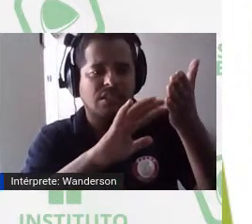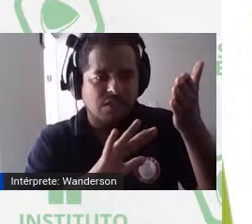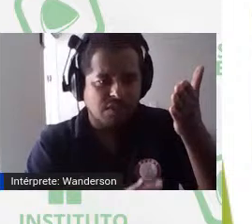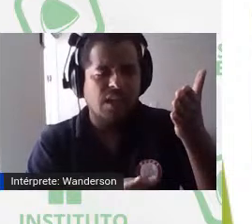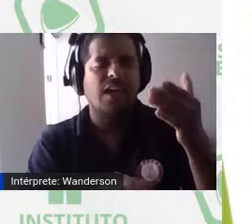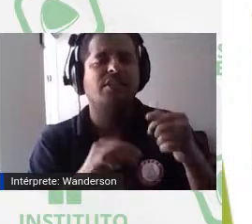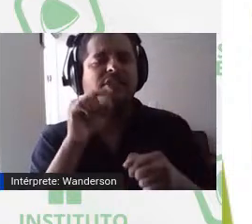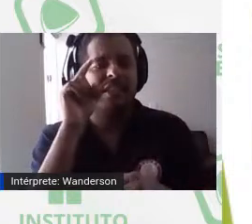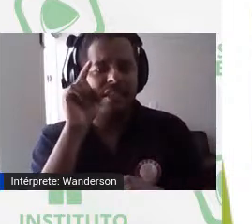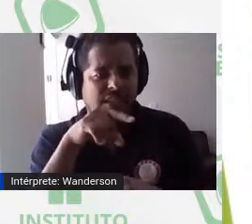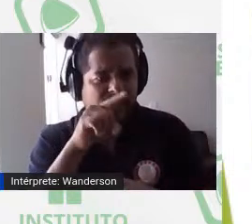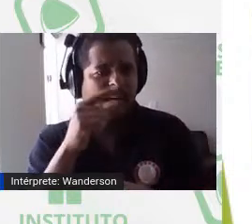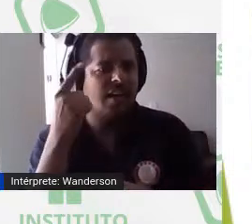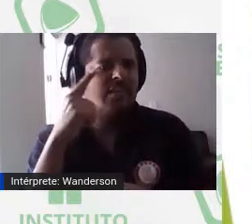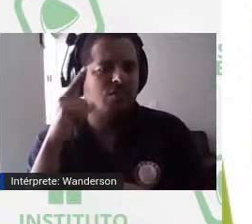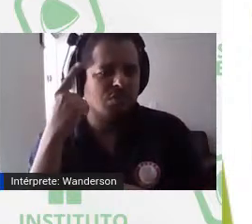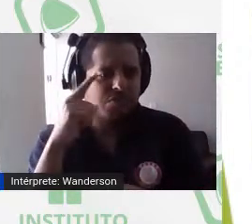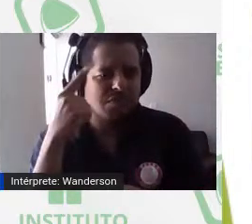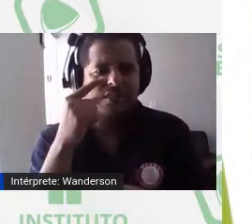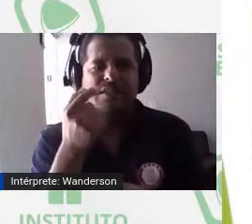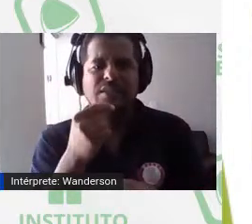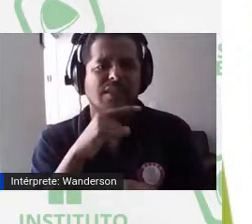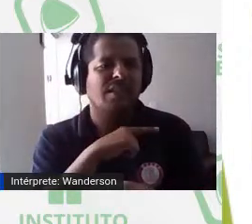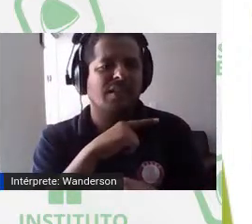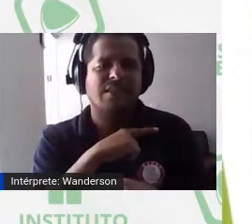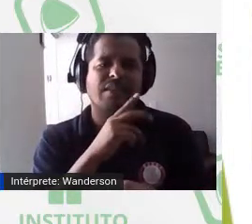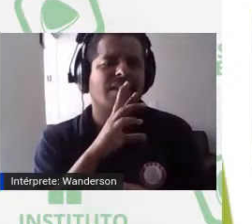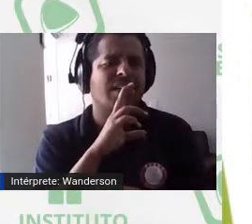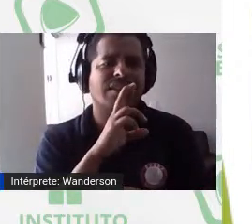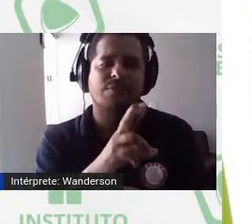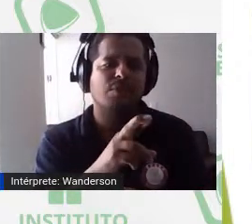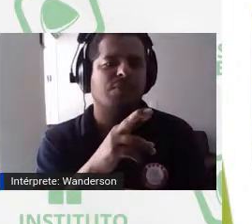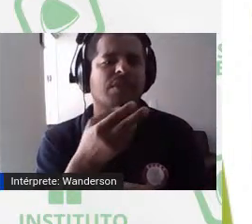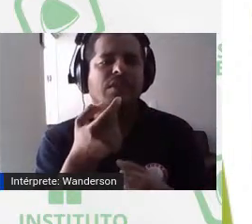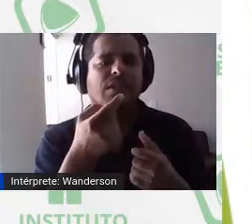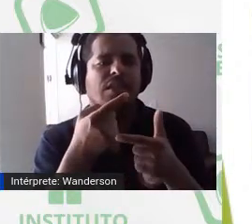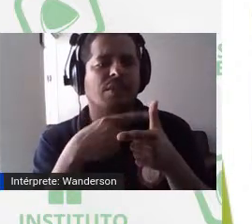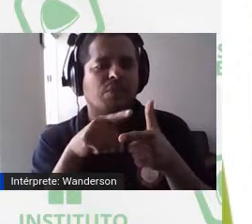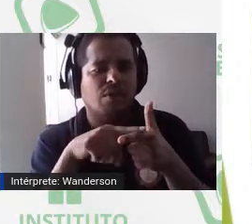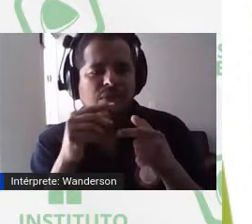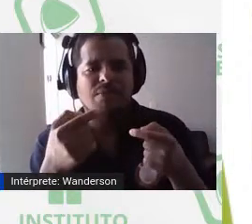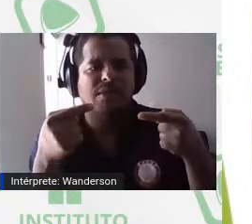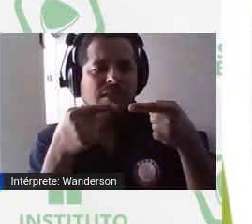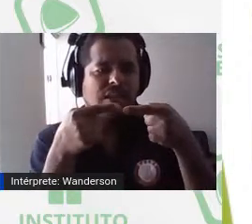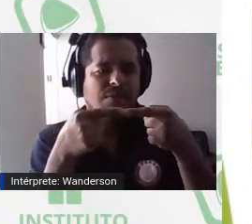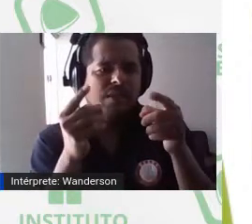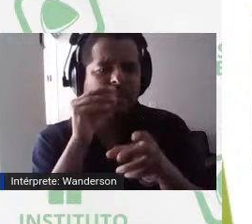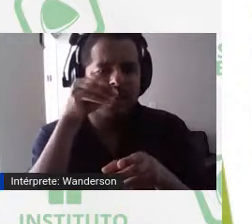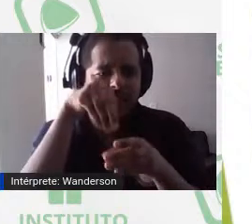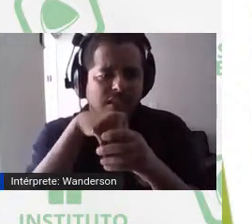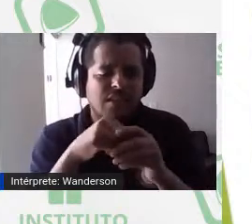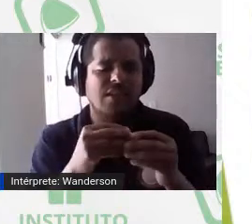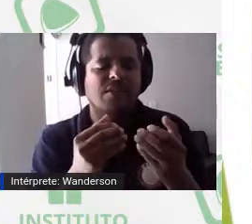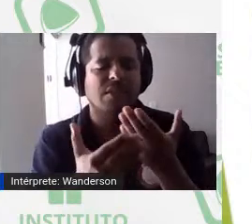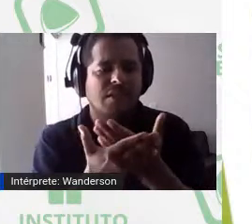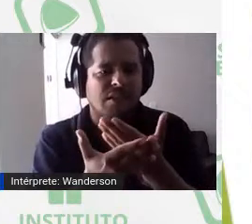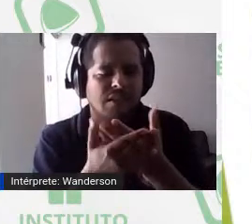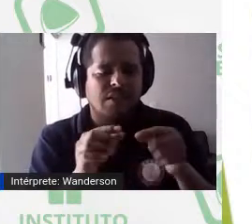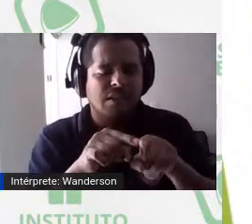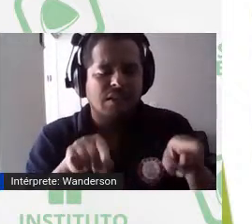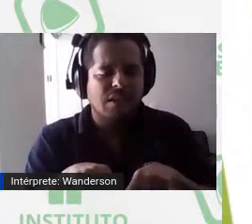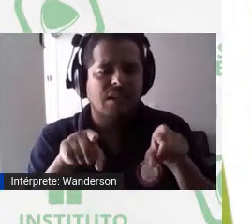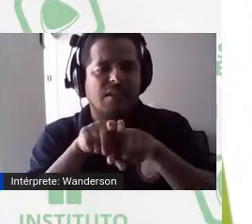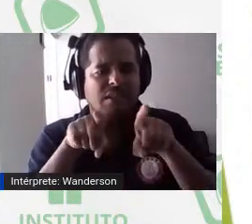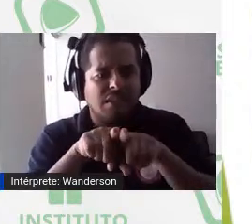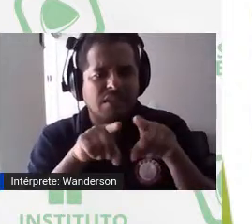a gente conseguia trazer resoluções que eram aplicadas em sala de aula. Tivemos a construção de vídeos, aulas também, que